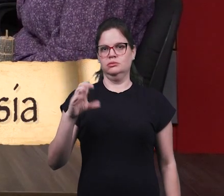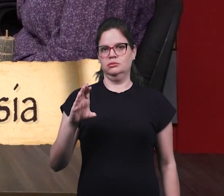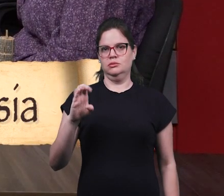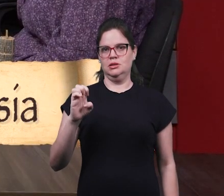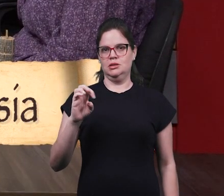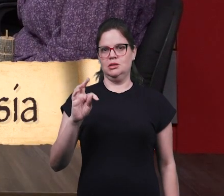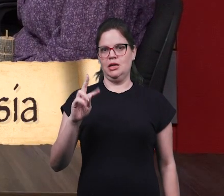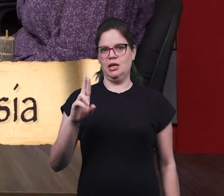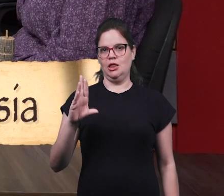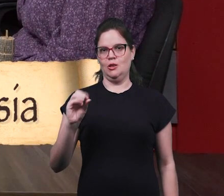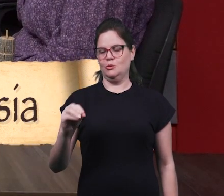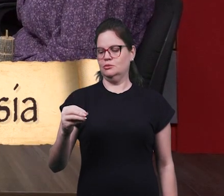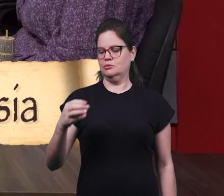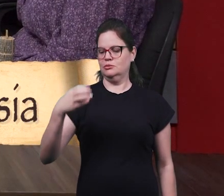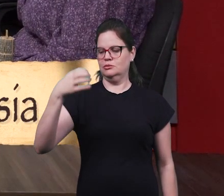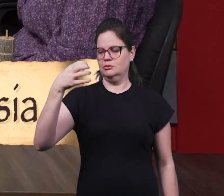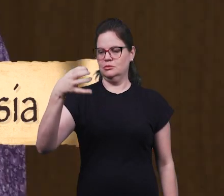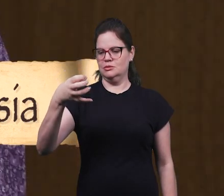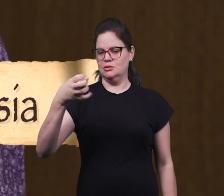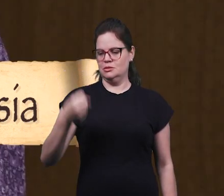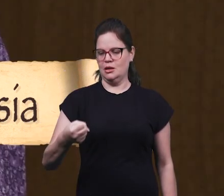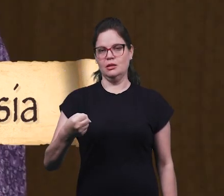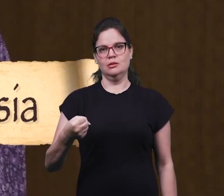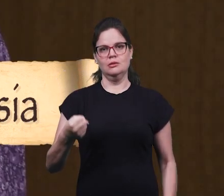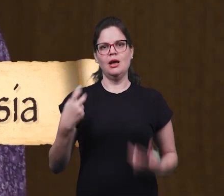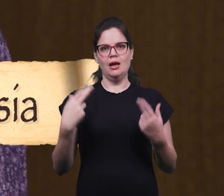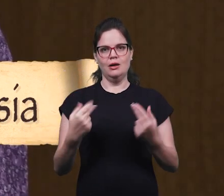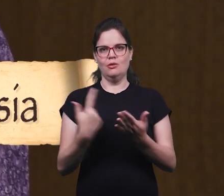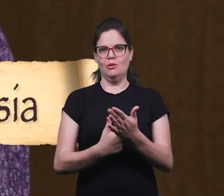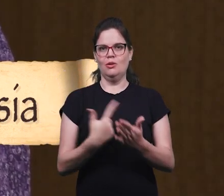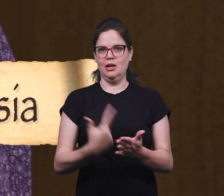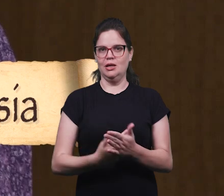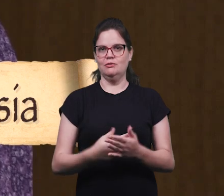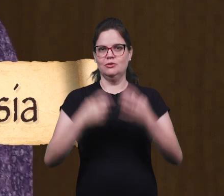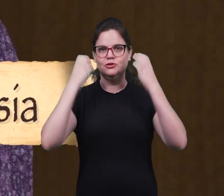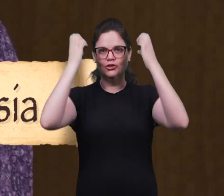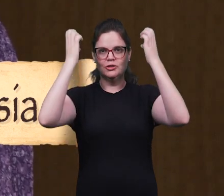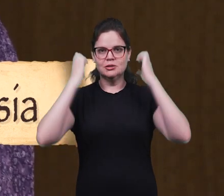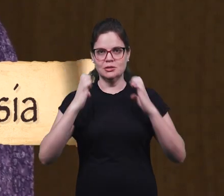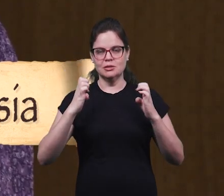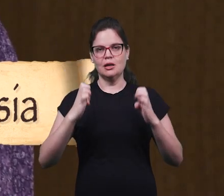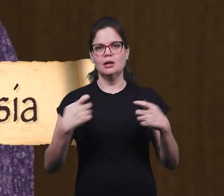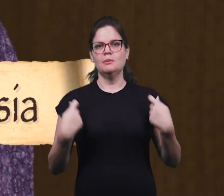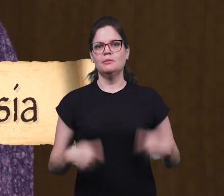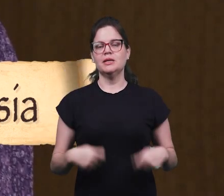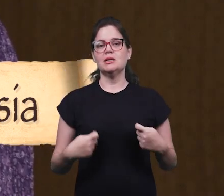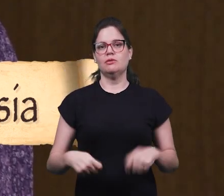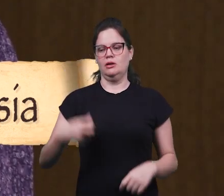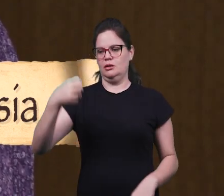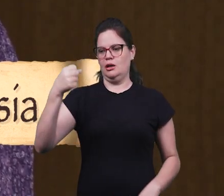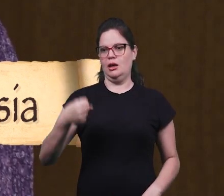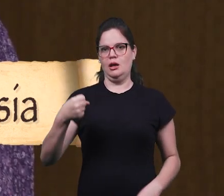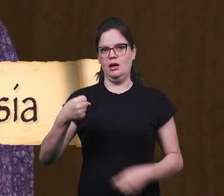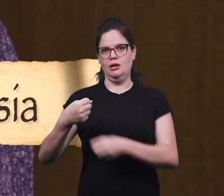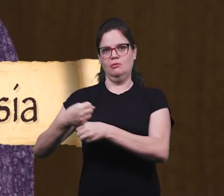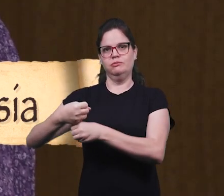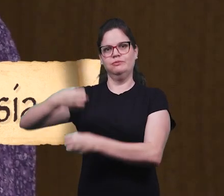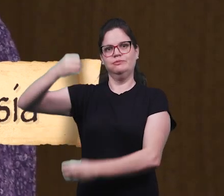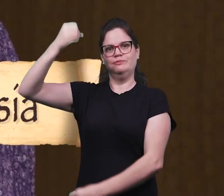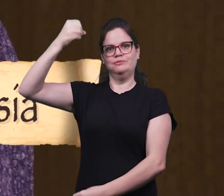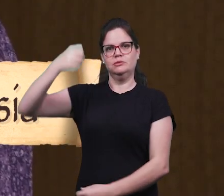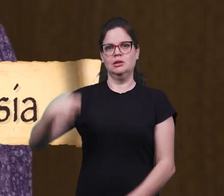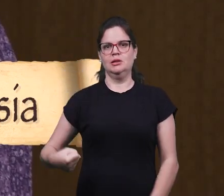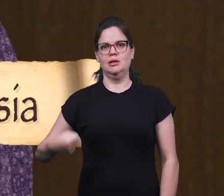cetro, como o livro de Esther nos conta, que a vida dela dependia que ele estendesse